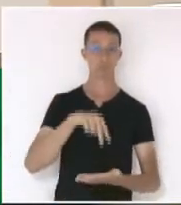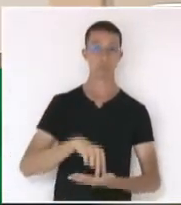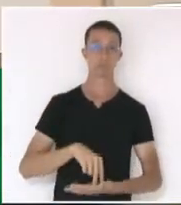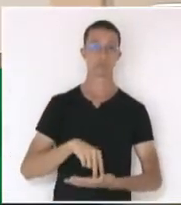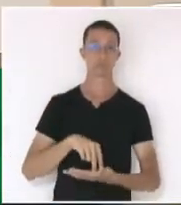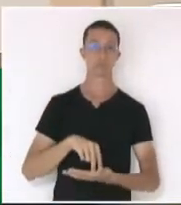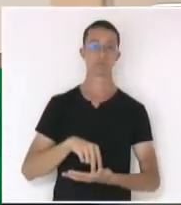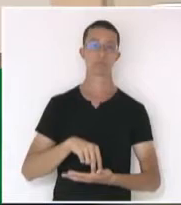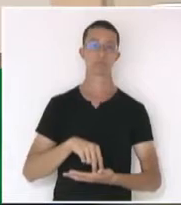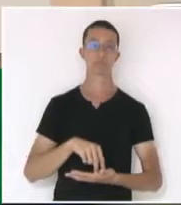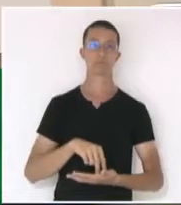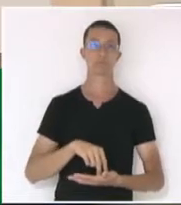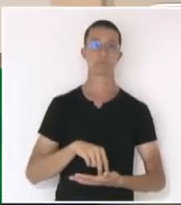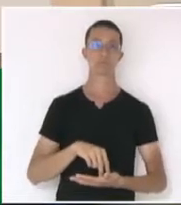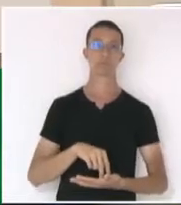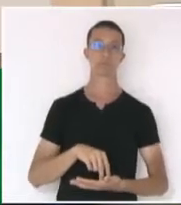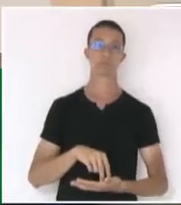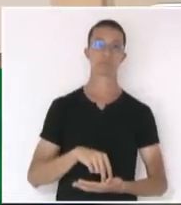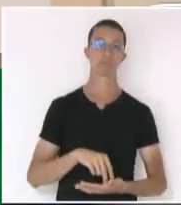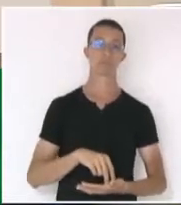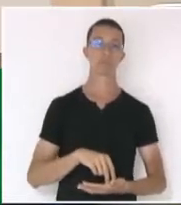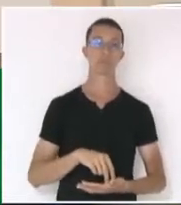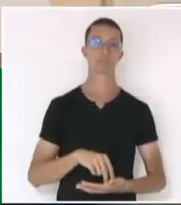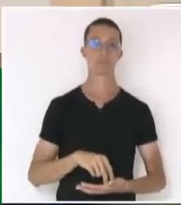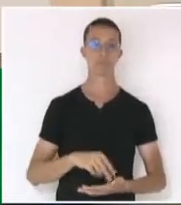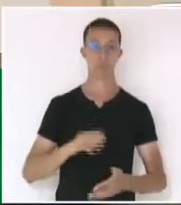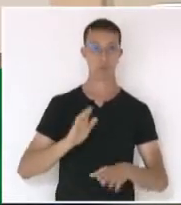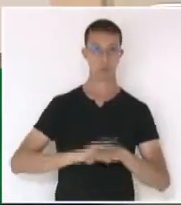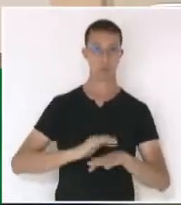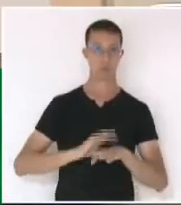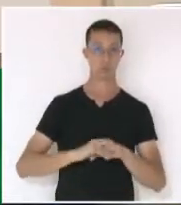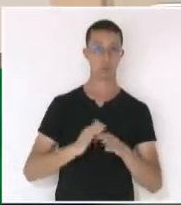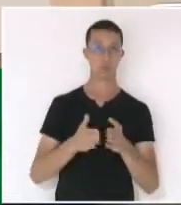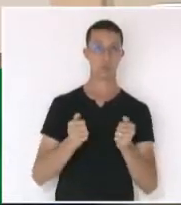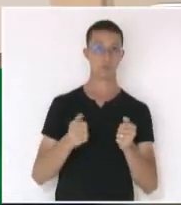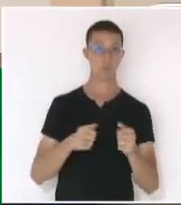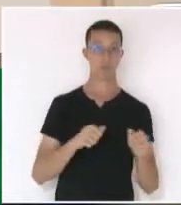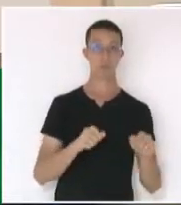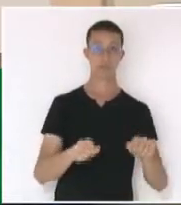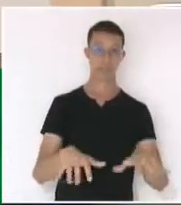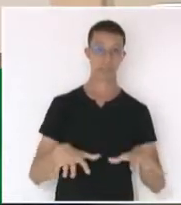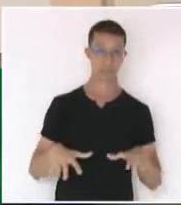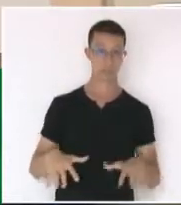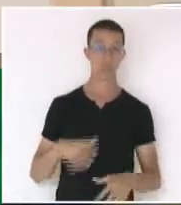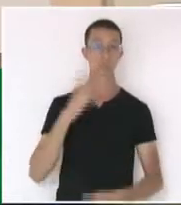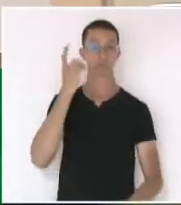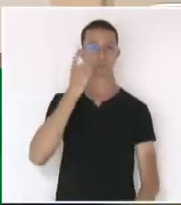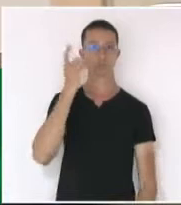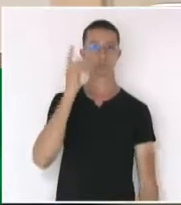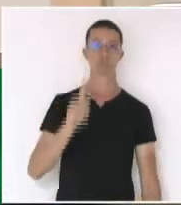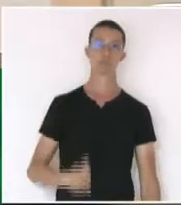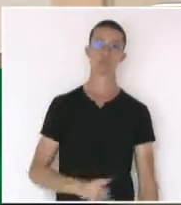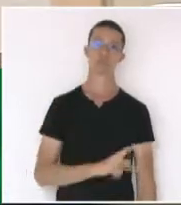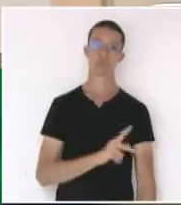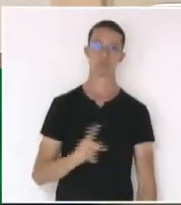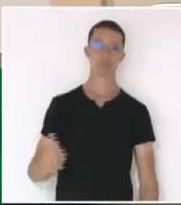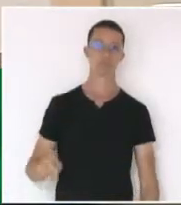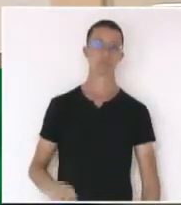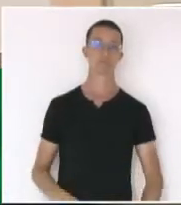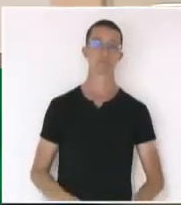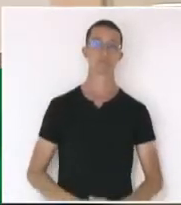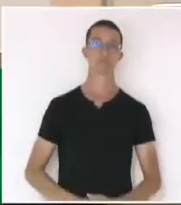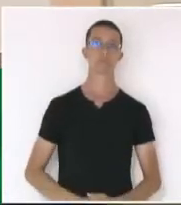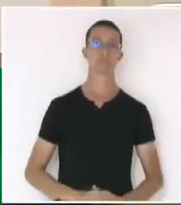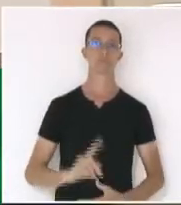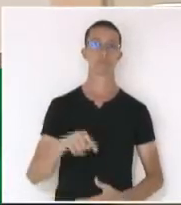na qualidade de autor do requerimento que ensejou a presente sessão Deputado Padre Pedro baldissera na